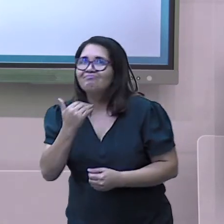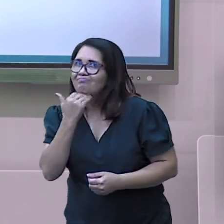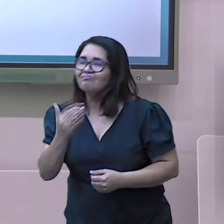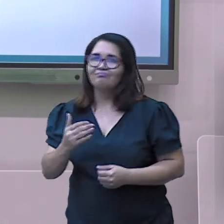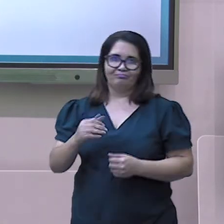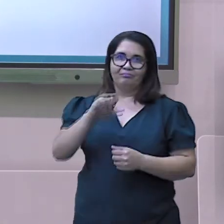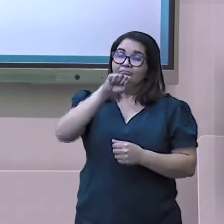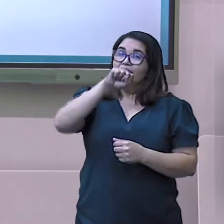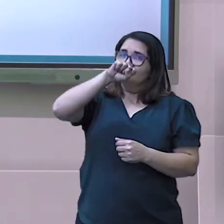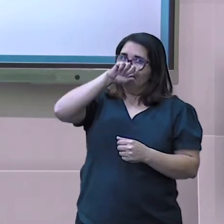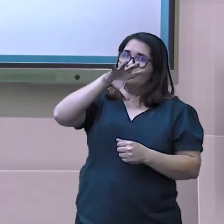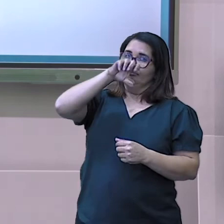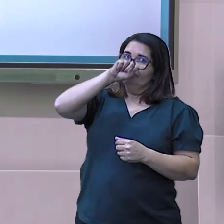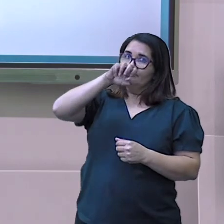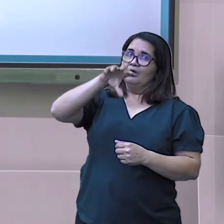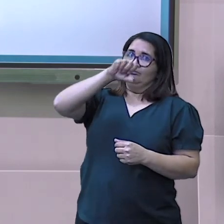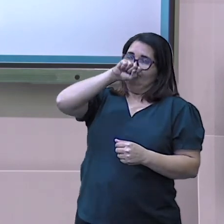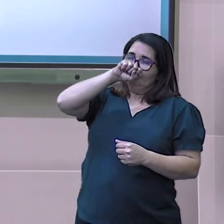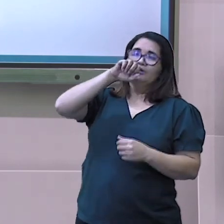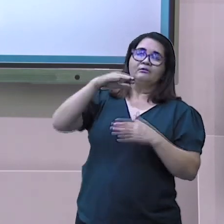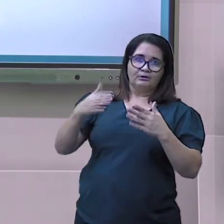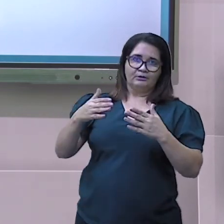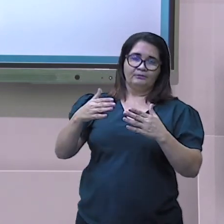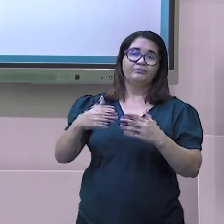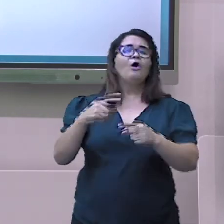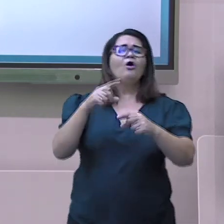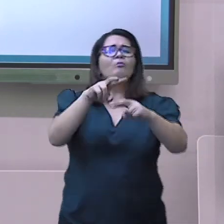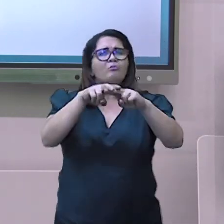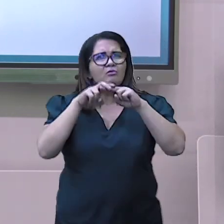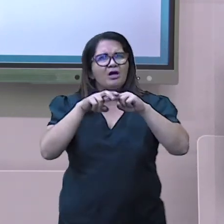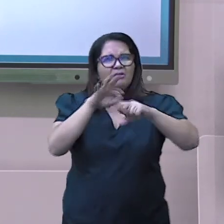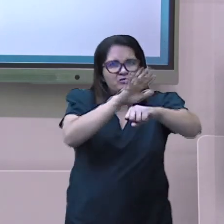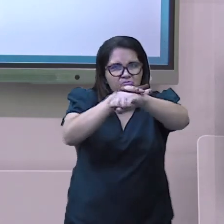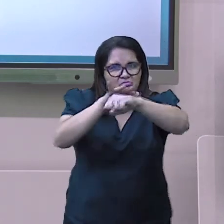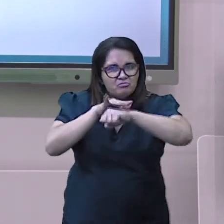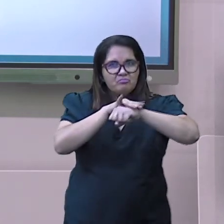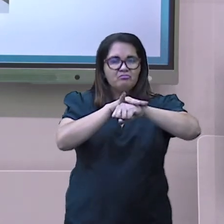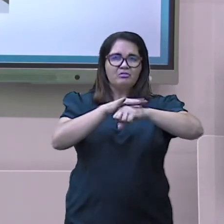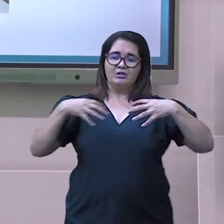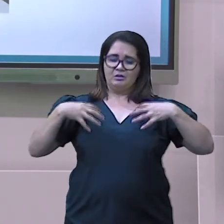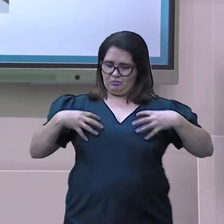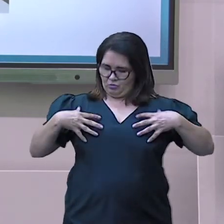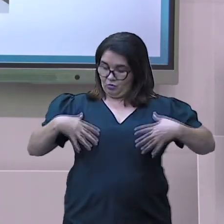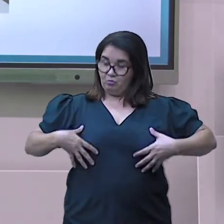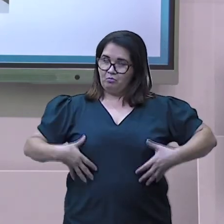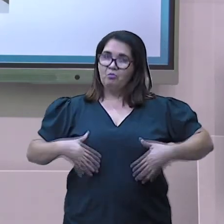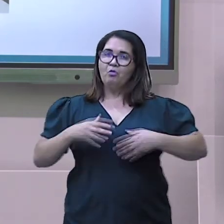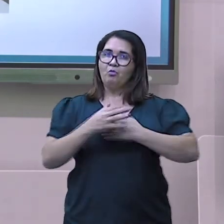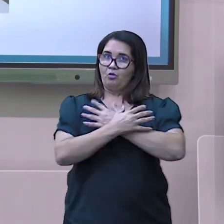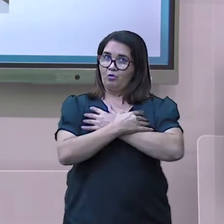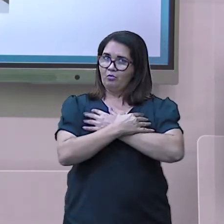ou pneumológicos do pulmão, ou até mesmo neurológicos.